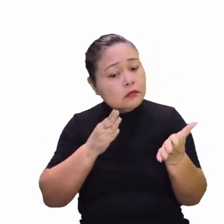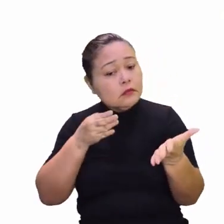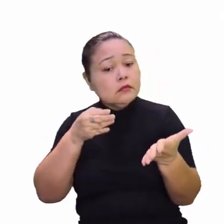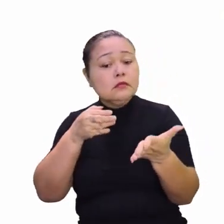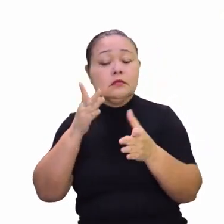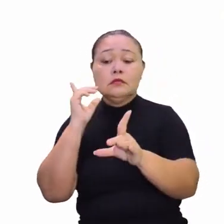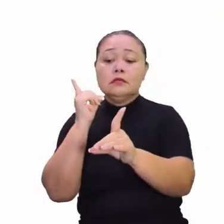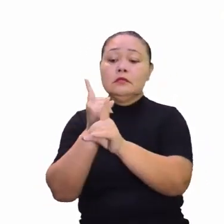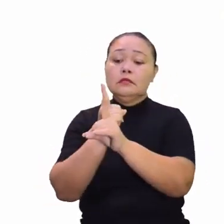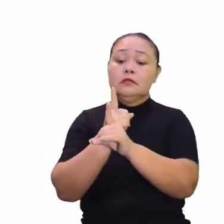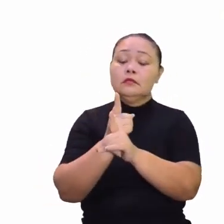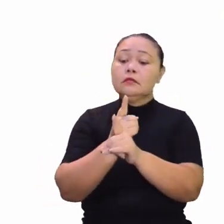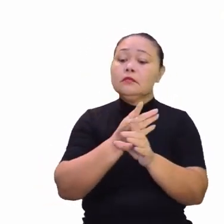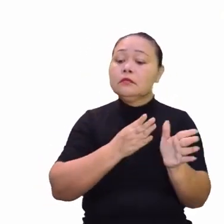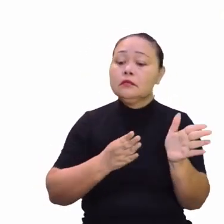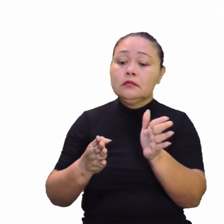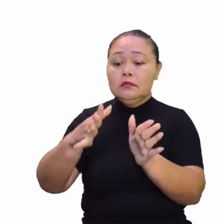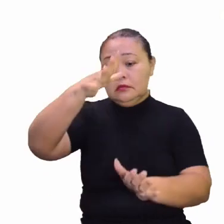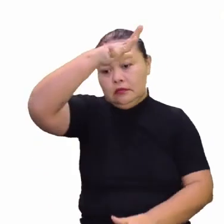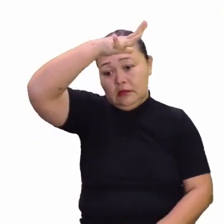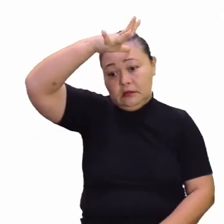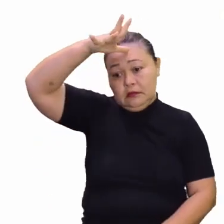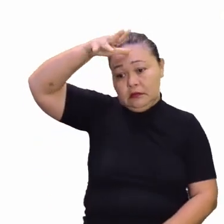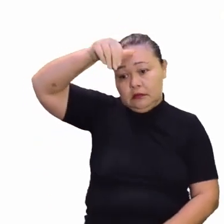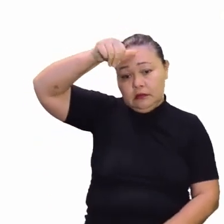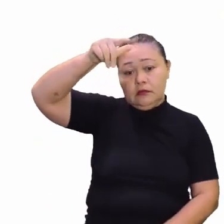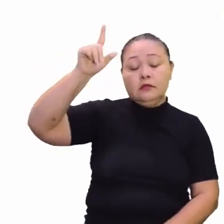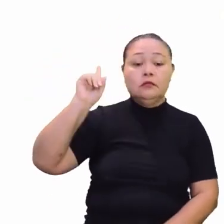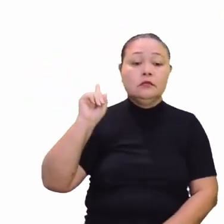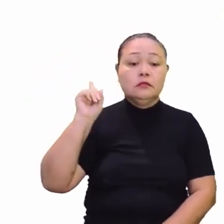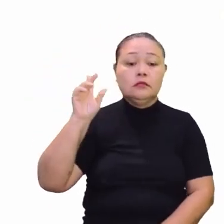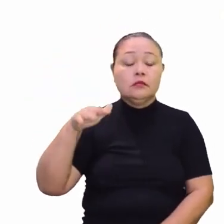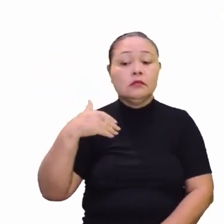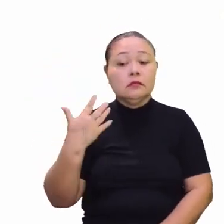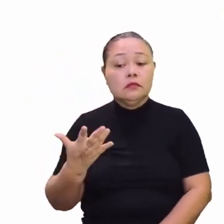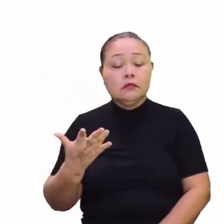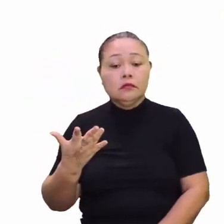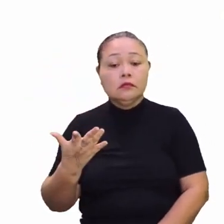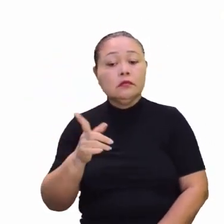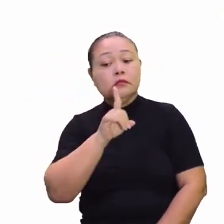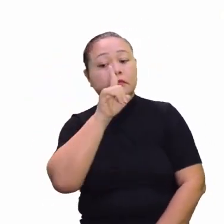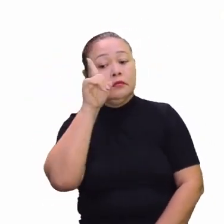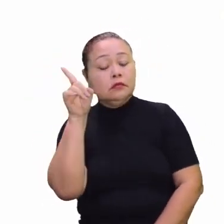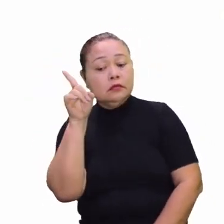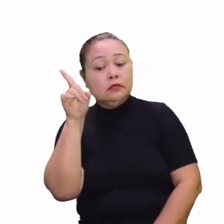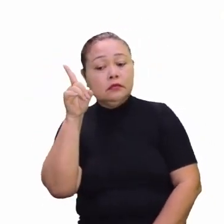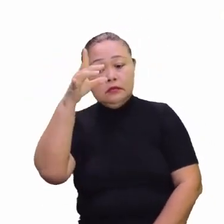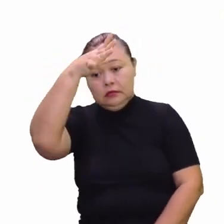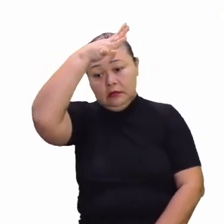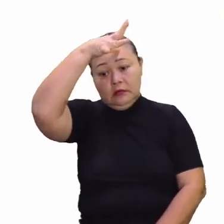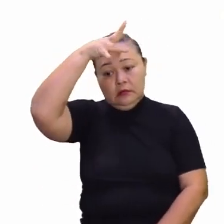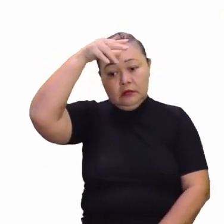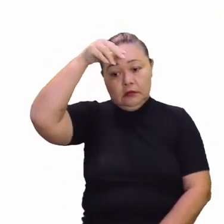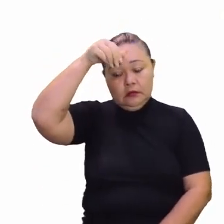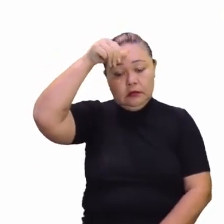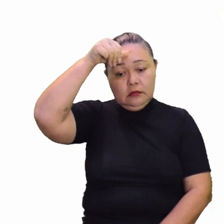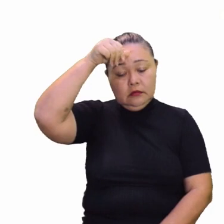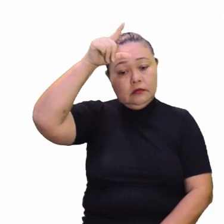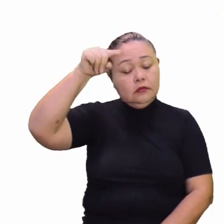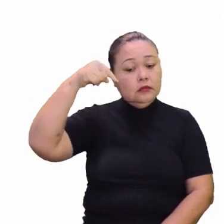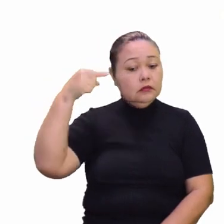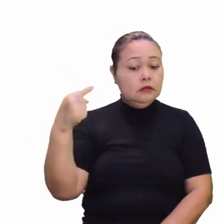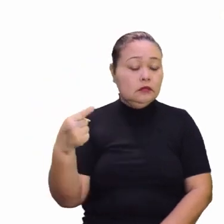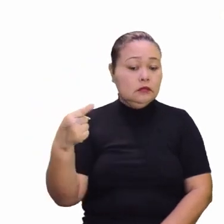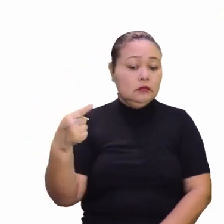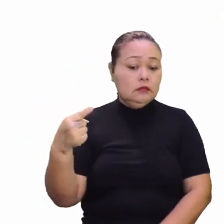até encontrar o rio Amazonas. Isso mesmo. É isso? Chegava lá em Manaus, de